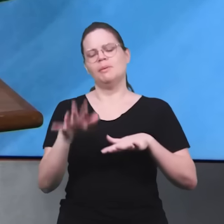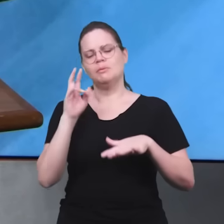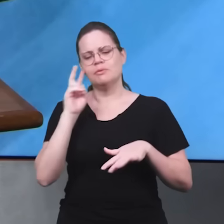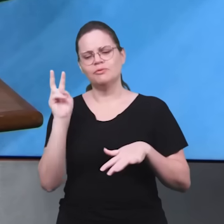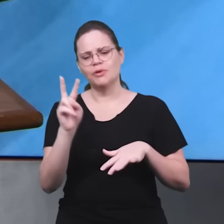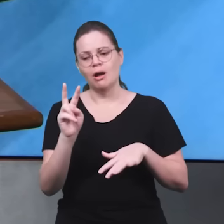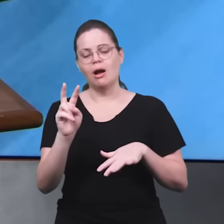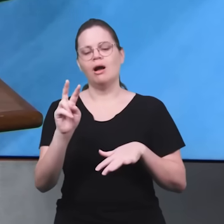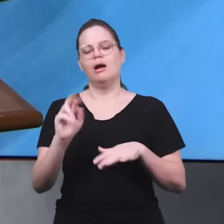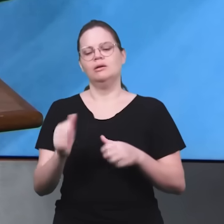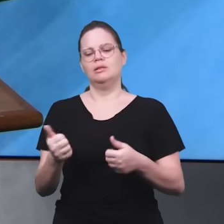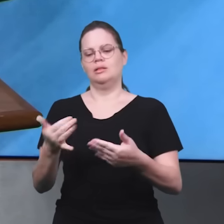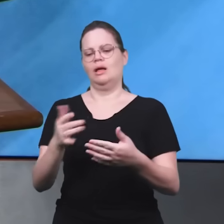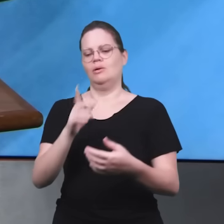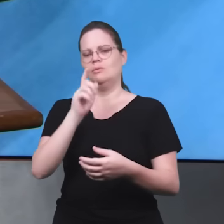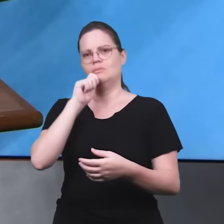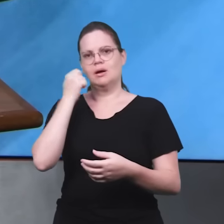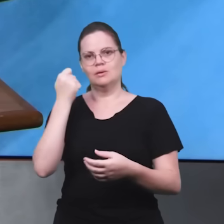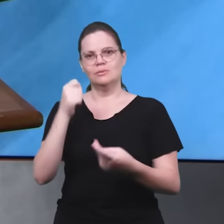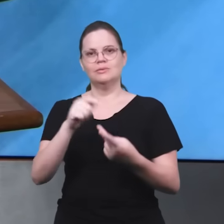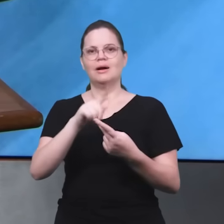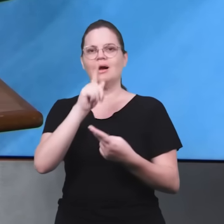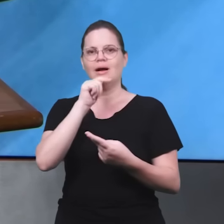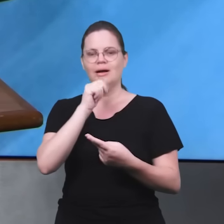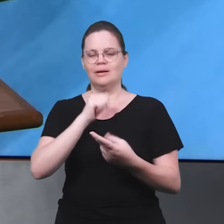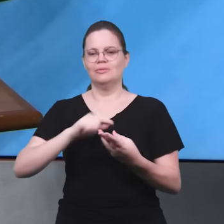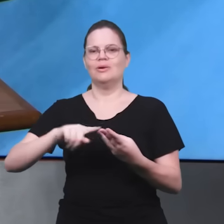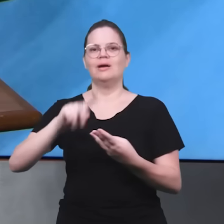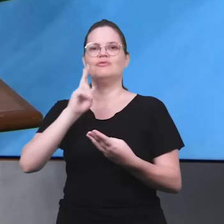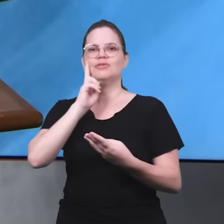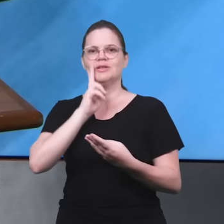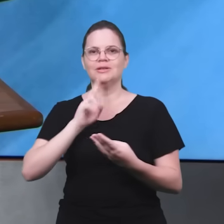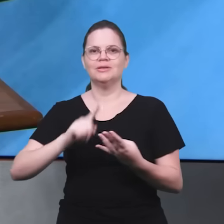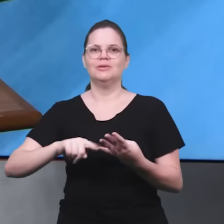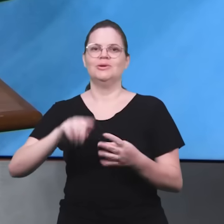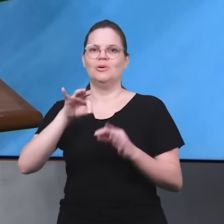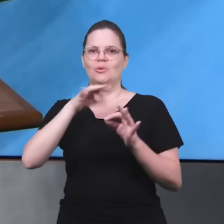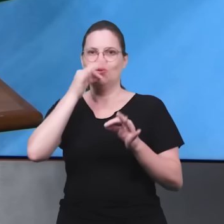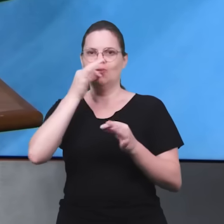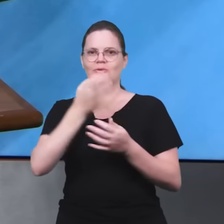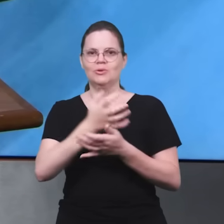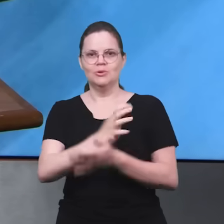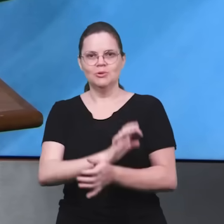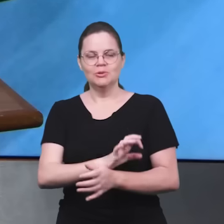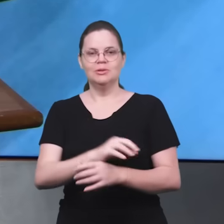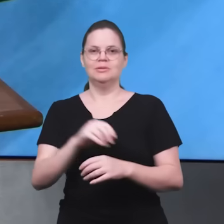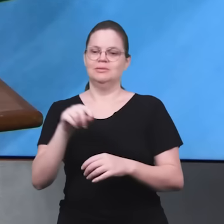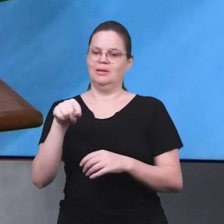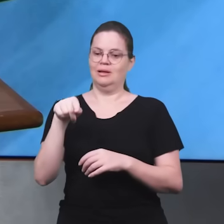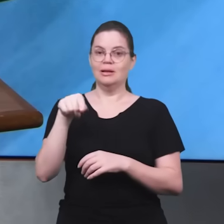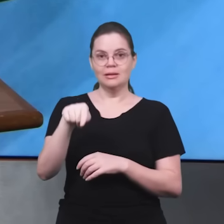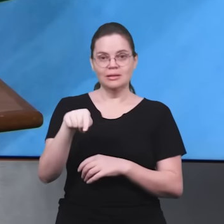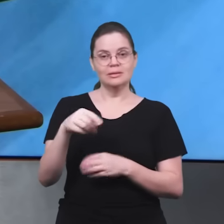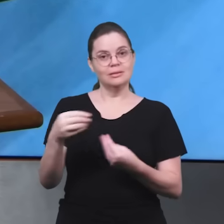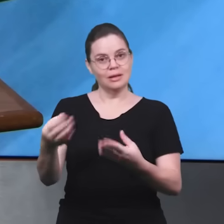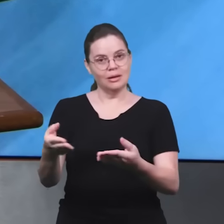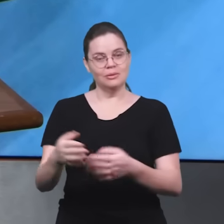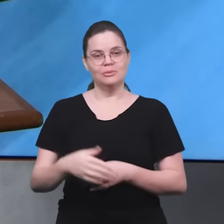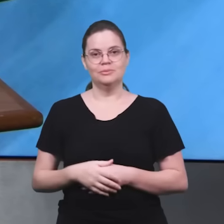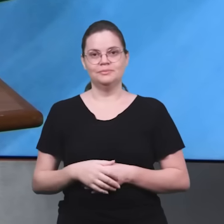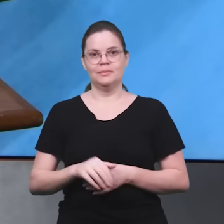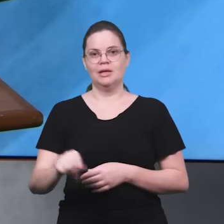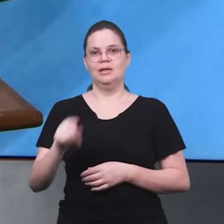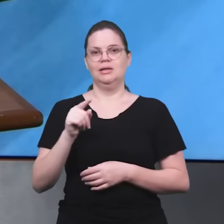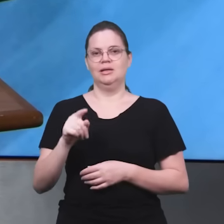precisava, que foi pão, que foi água, que foi vinho, que foram as passas, as uvas. A palavra de Deus diz que o seu